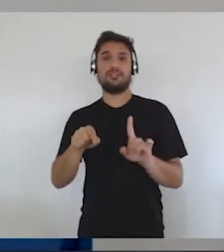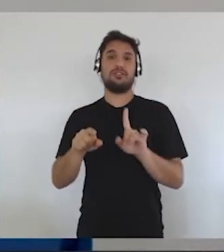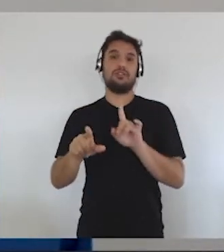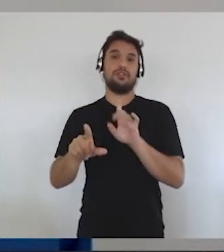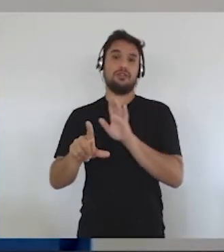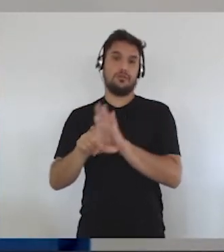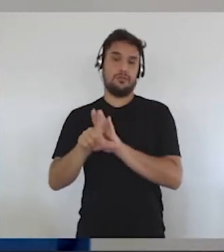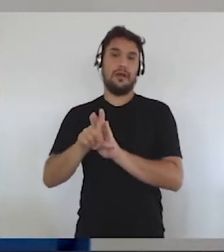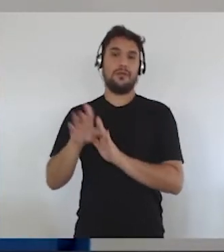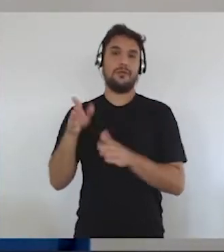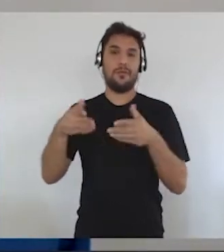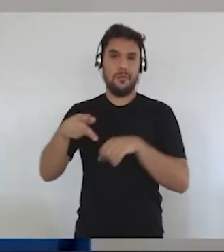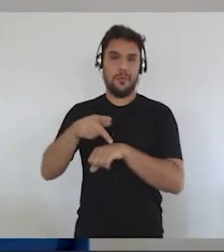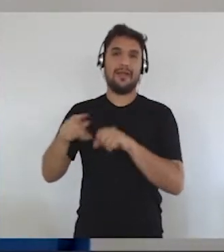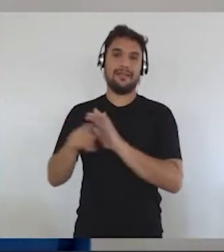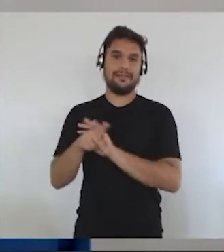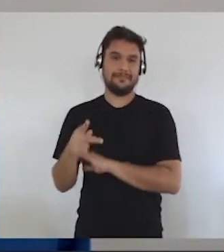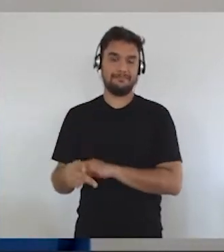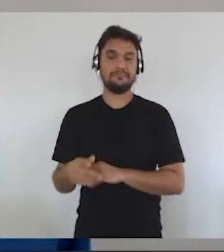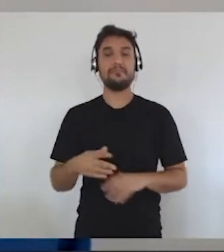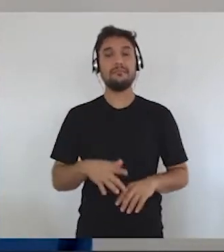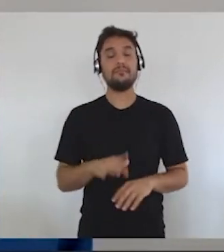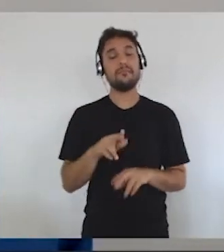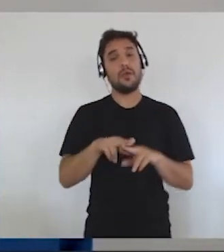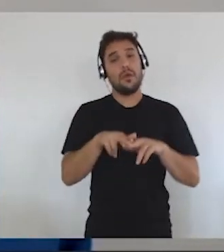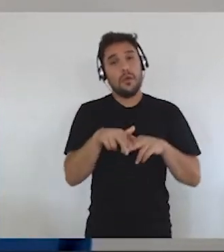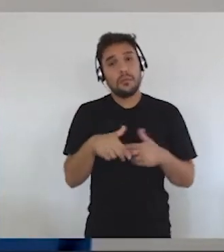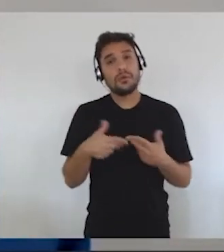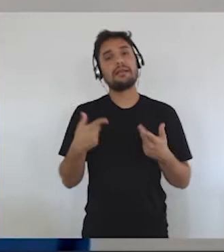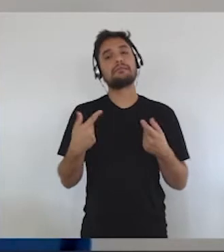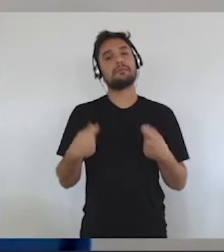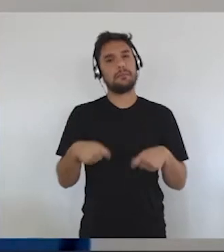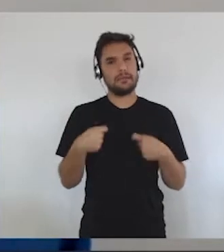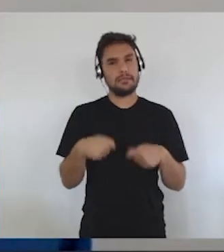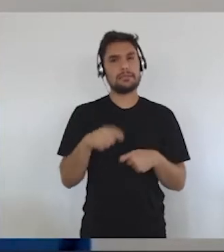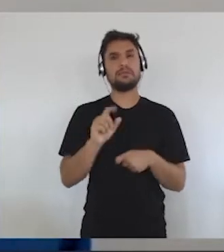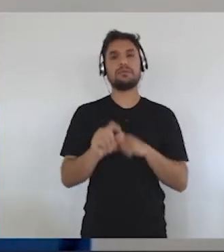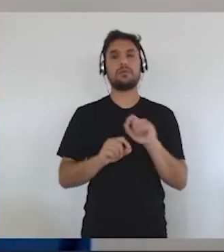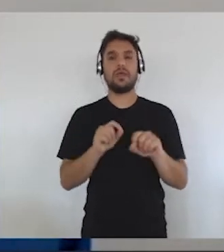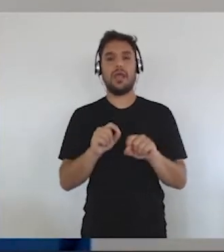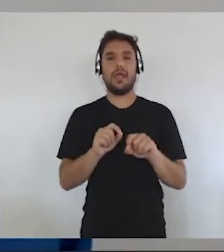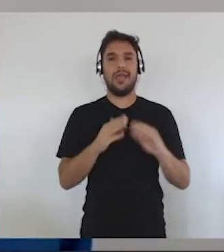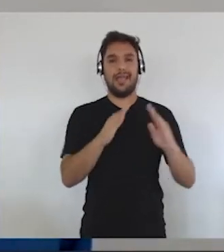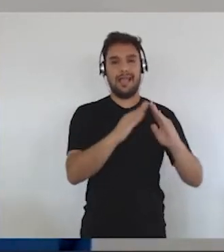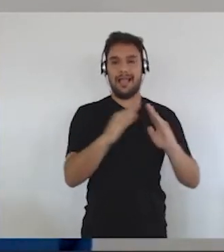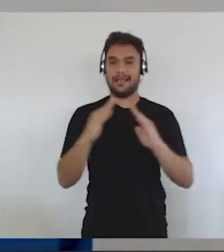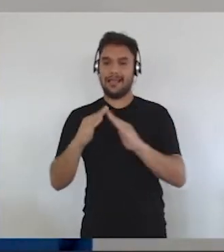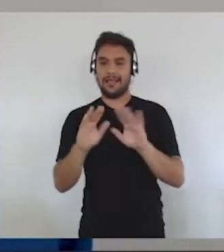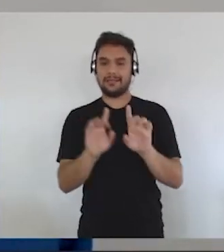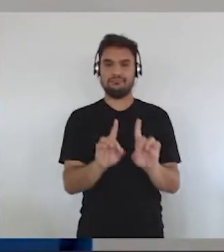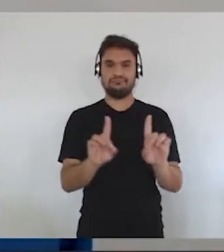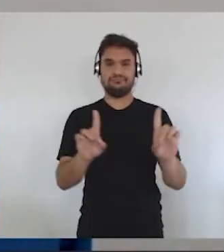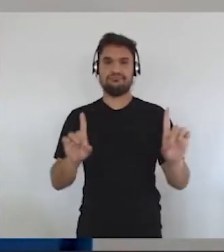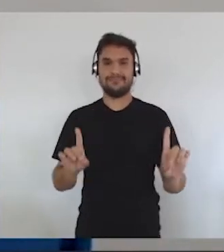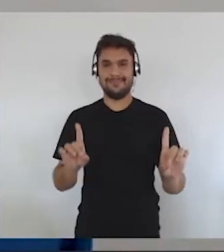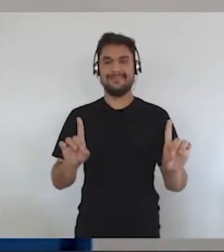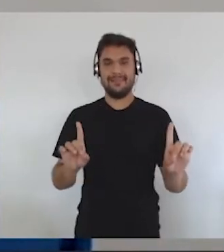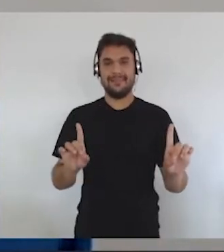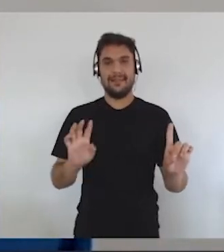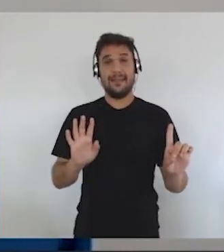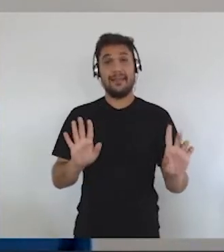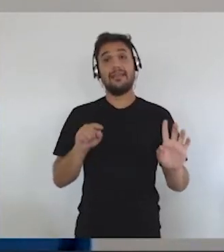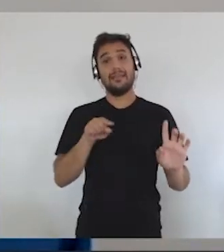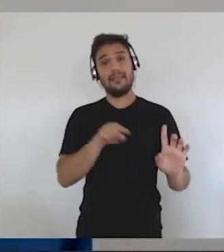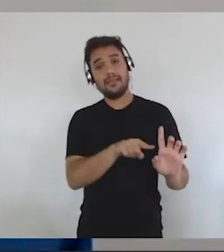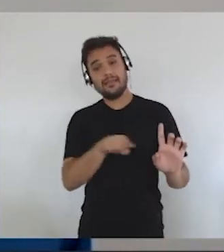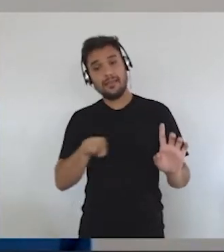foro. E, nesse sentido, obviamente, a necessidade do isolamento social, que se faz acompanhar